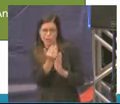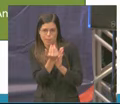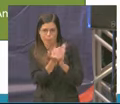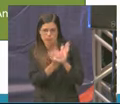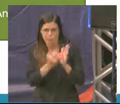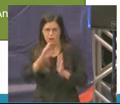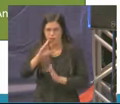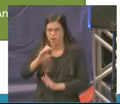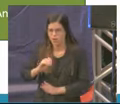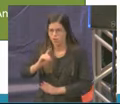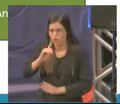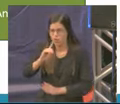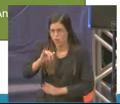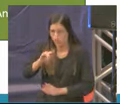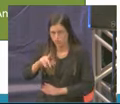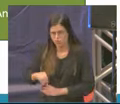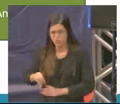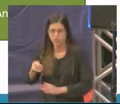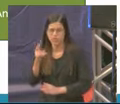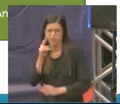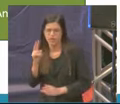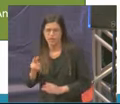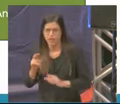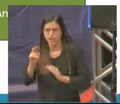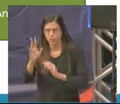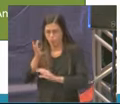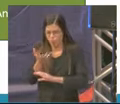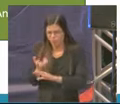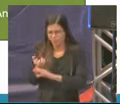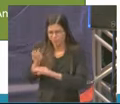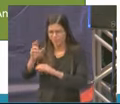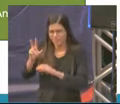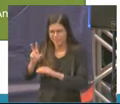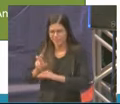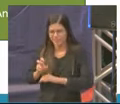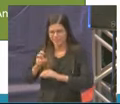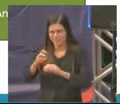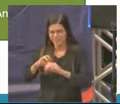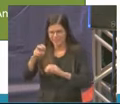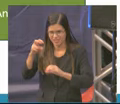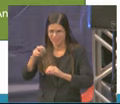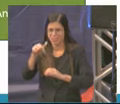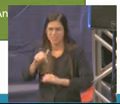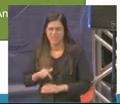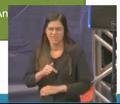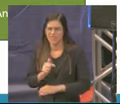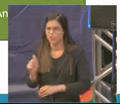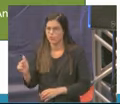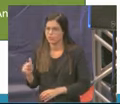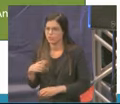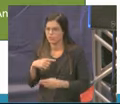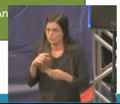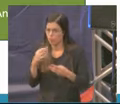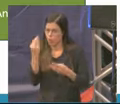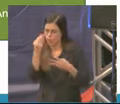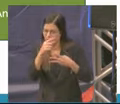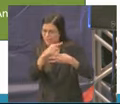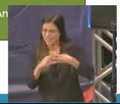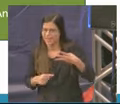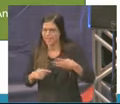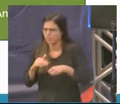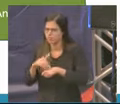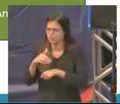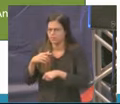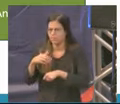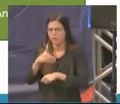é o que a gente está vendo agora, com ChatGPT, Midjourney, Bluewheel, que são só, botei 3 ali, de centenas de softwares que surgiram nos últimos 2